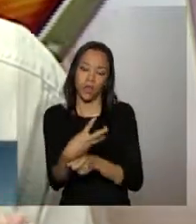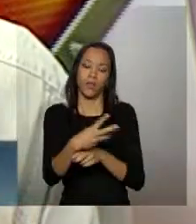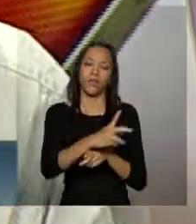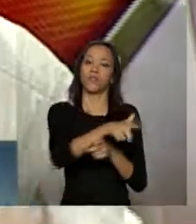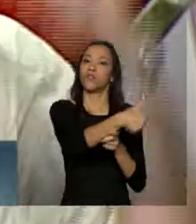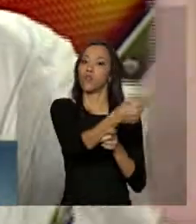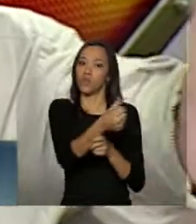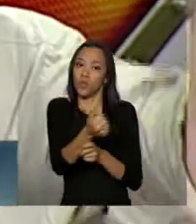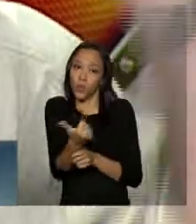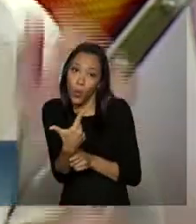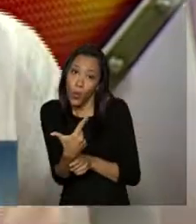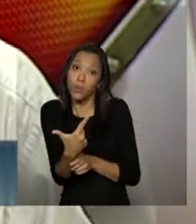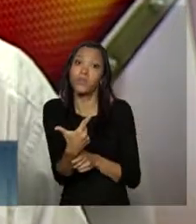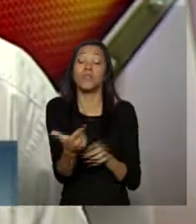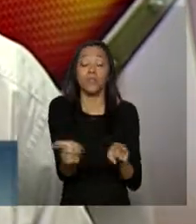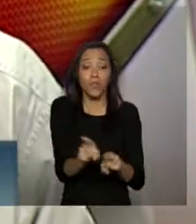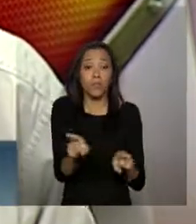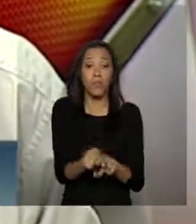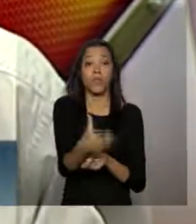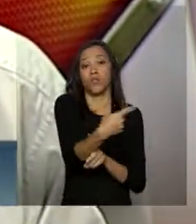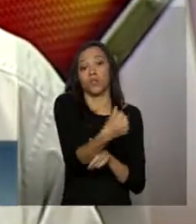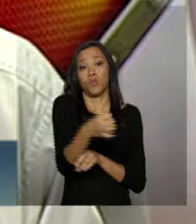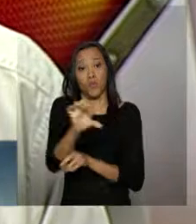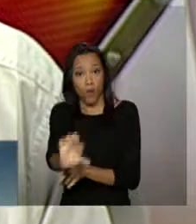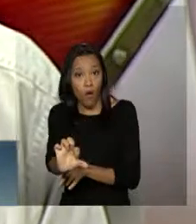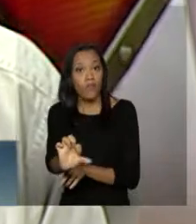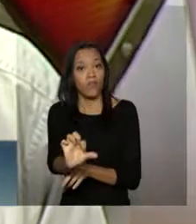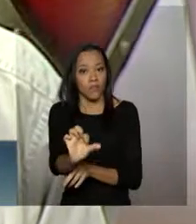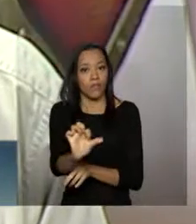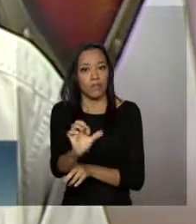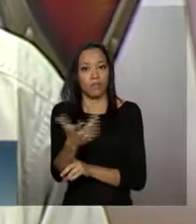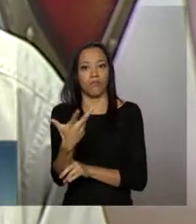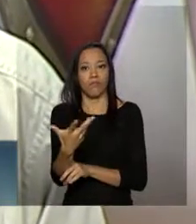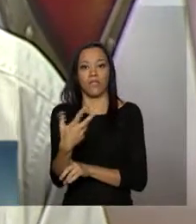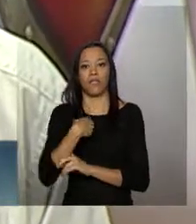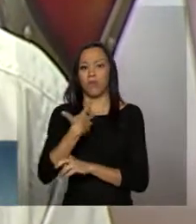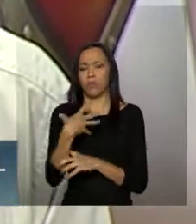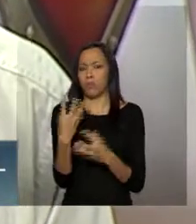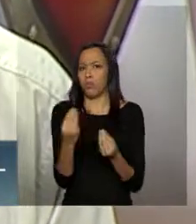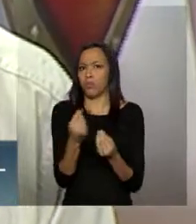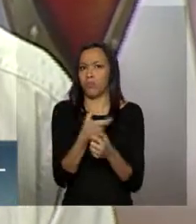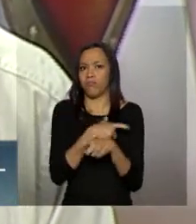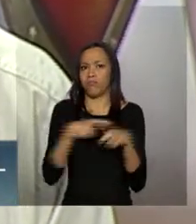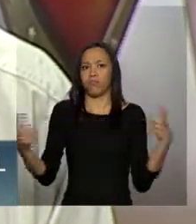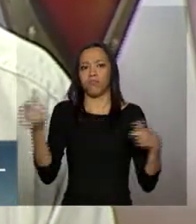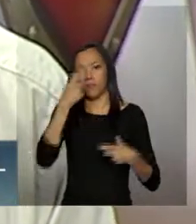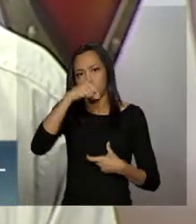2012 e como foi o ano pandêmico de 2009, com repercussão em 2010 também.